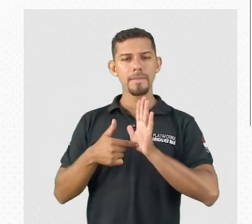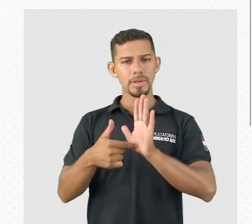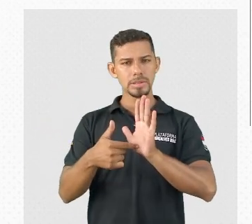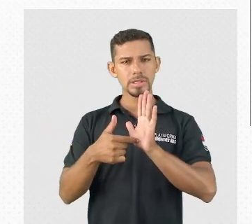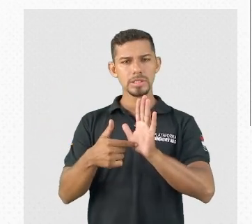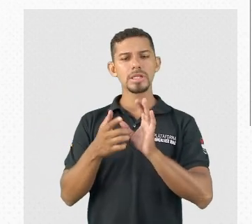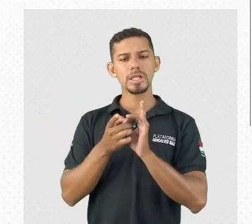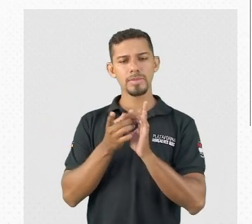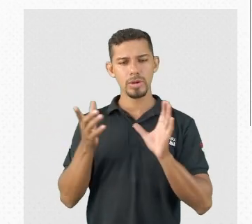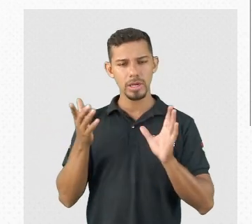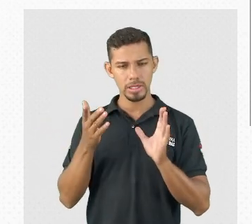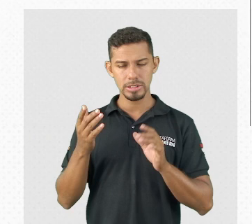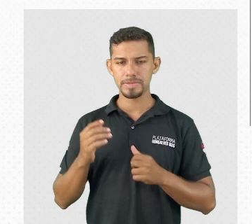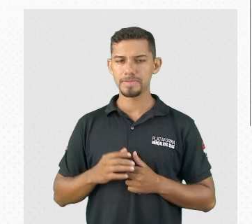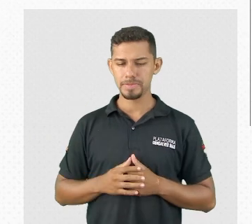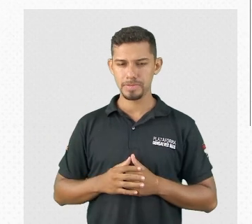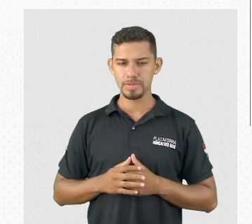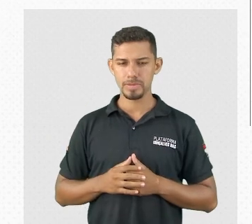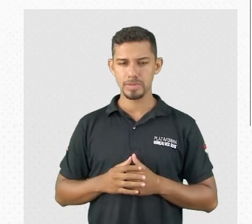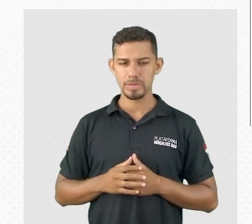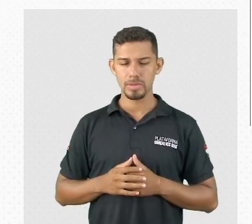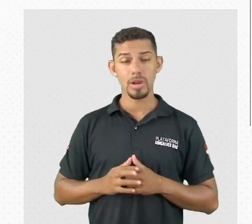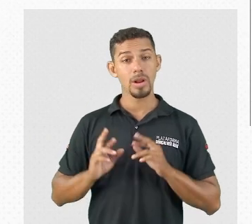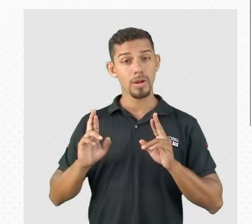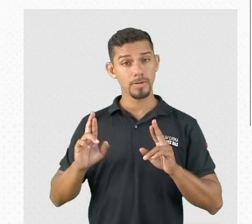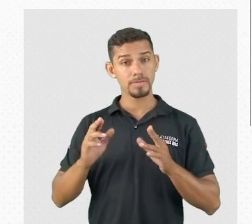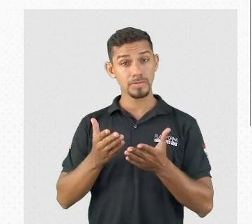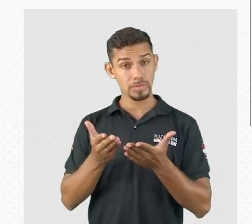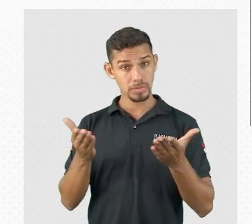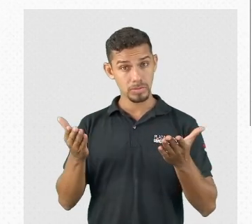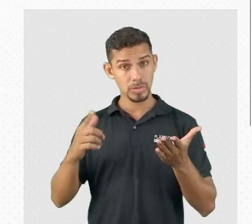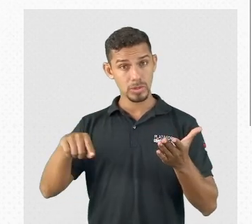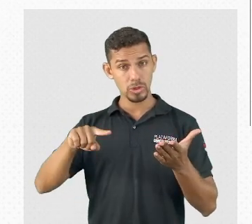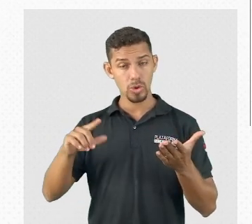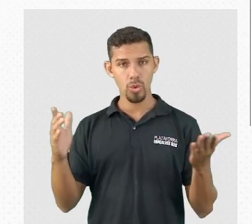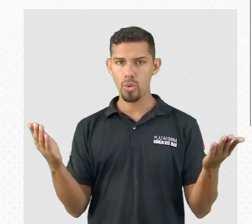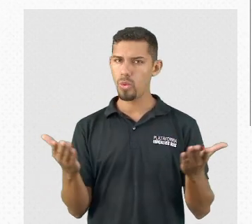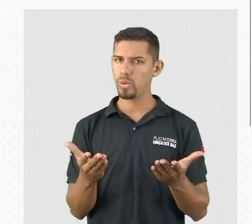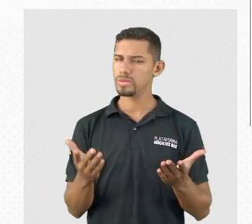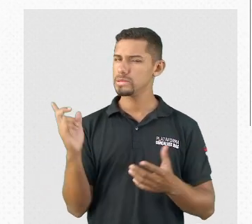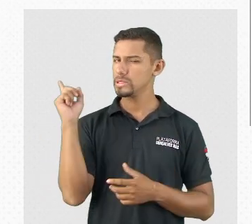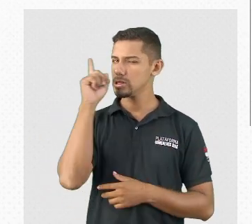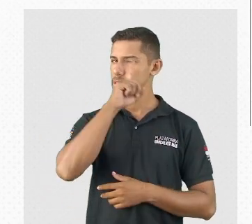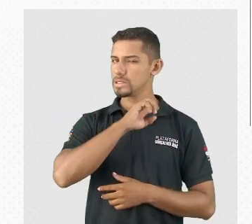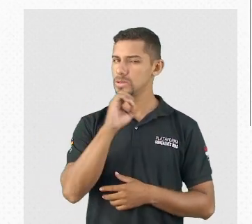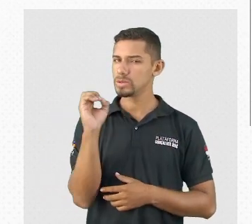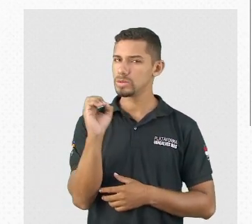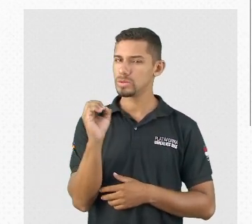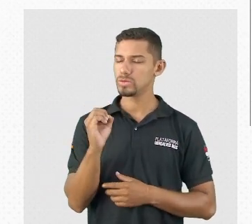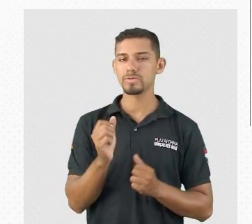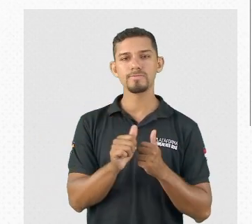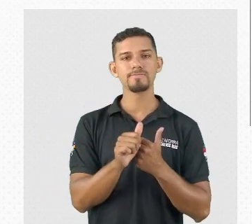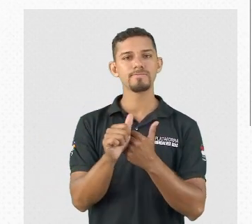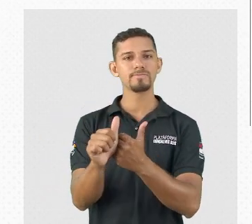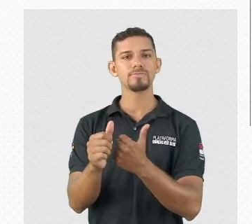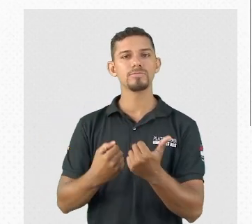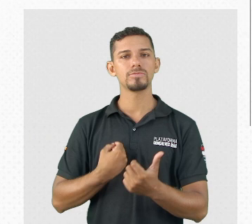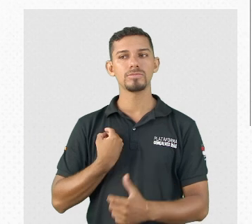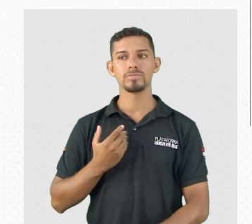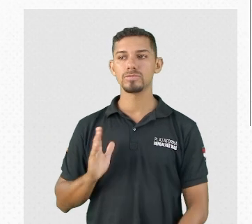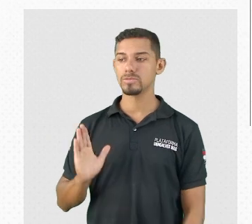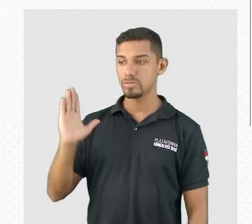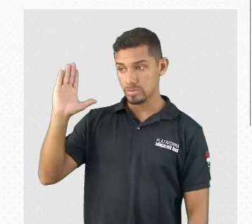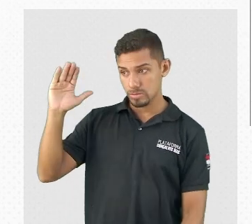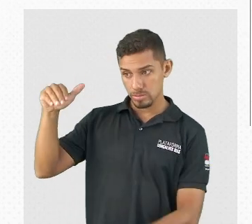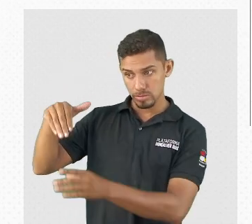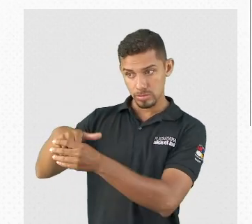representatividade democrática, certo? Espero que vocês aí, hoje em dia, não é nada difícil a gente acompanhar a realidade dos candidatos,